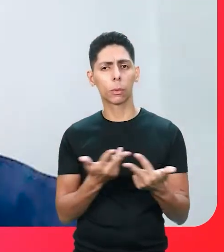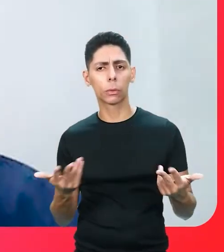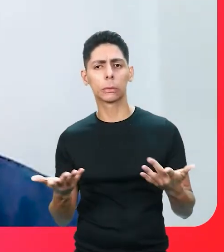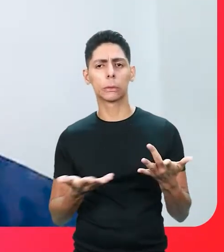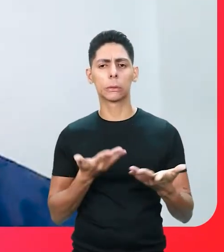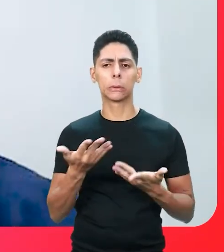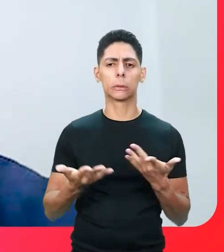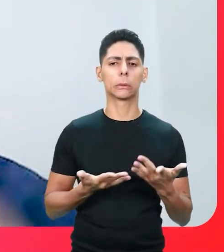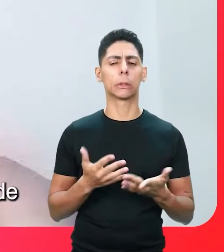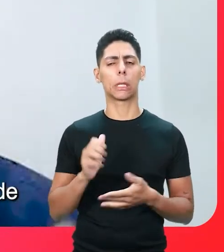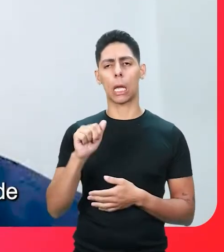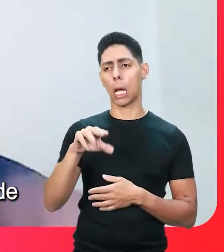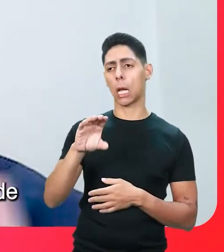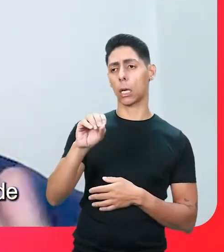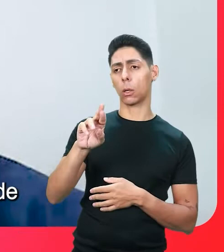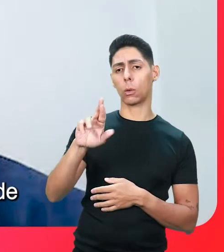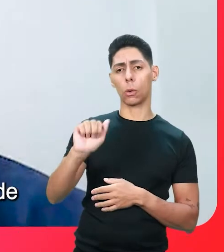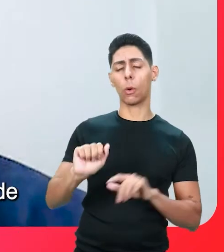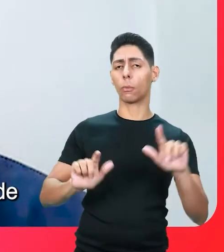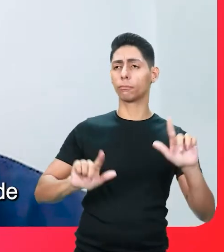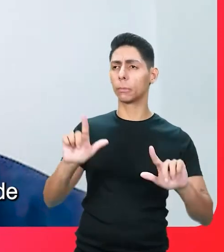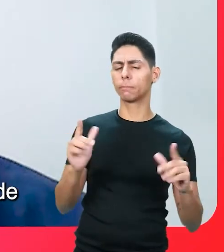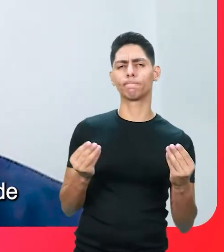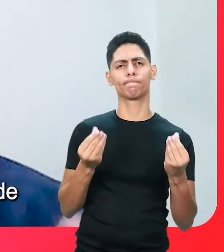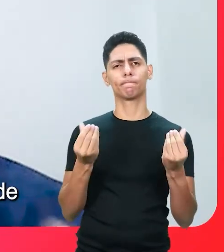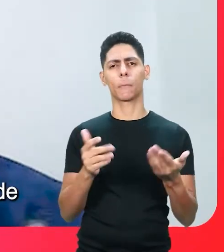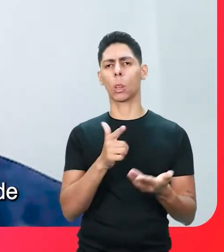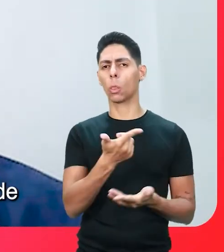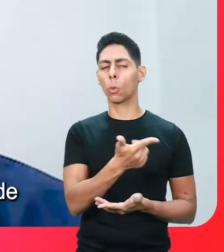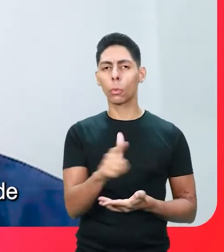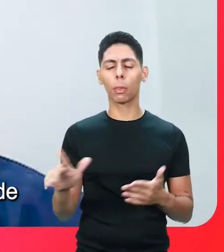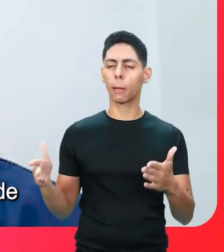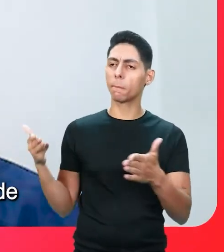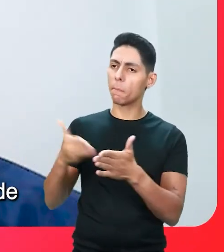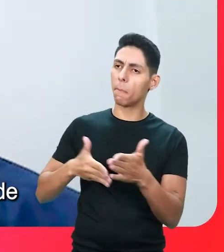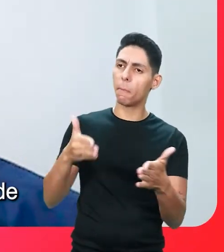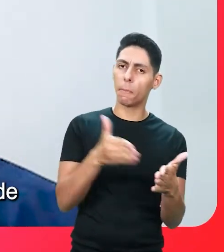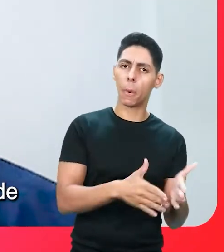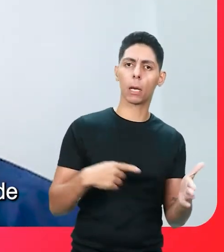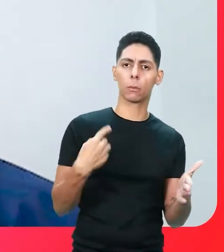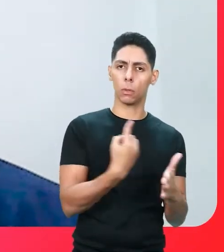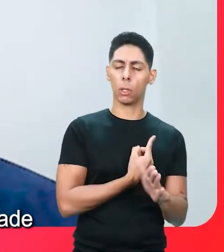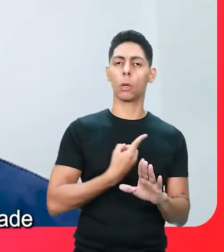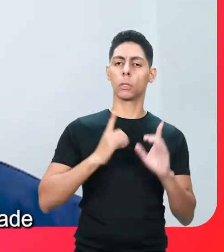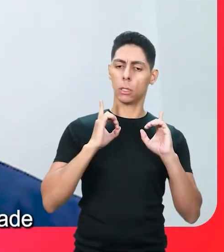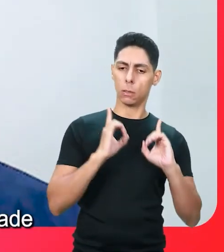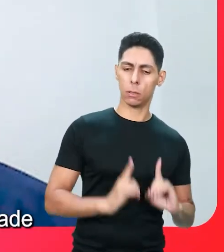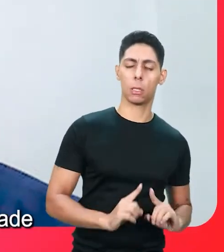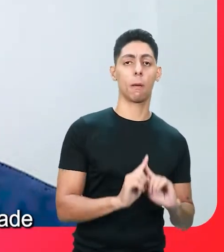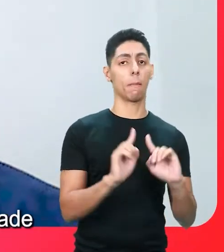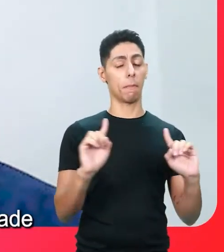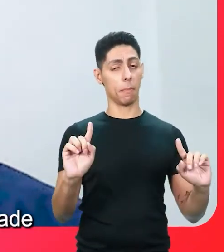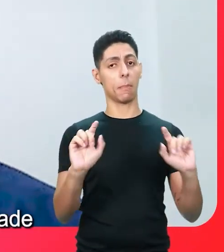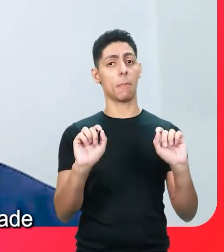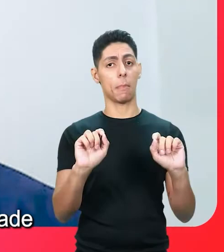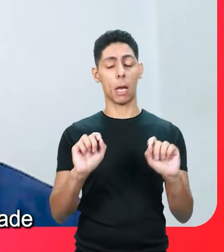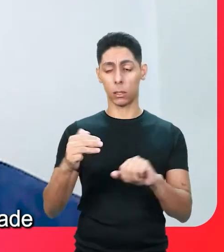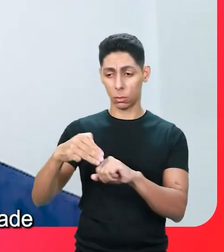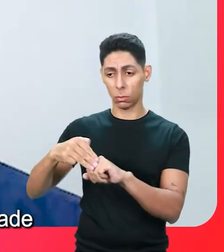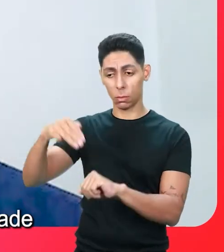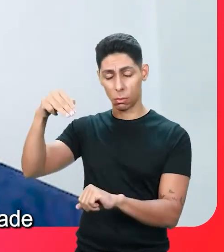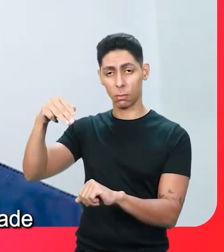esportivo, âncora de jornalismo, isso não tem um impacto tão grande da nossa deficiência visual. Mas, realmente, o